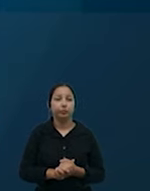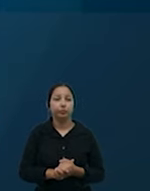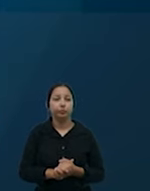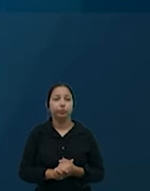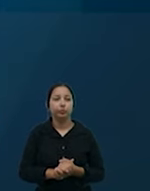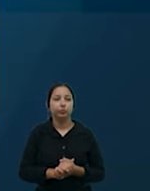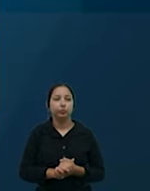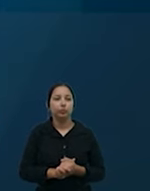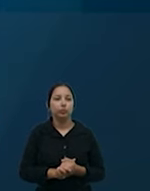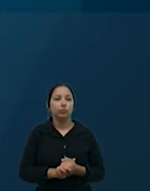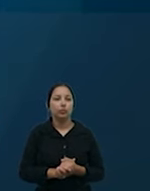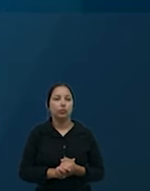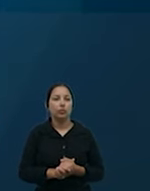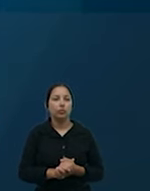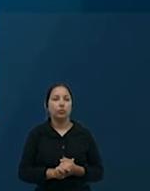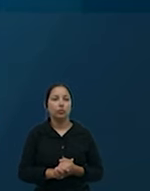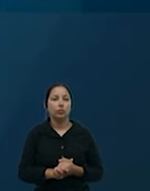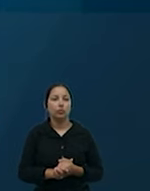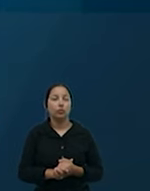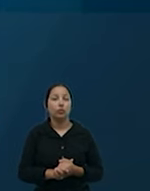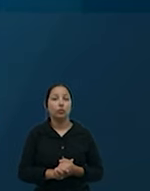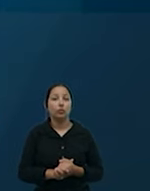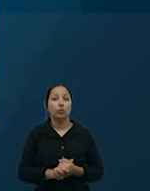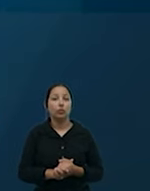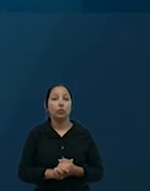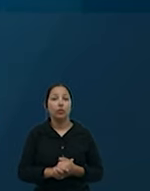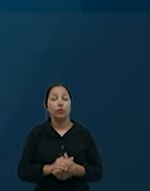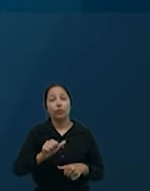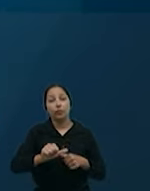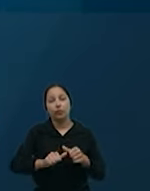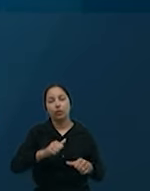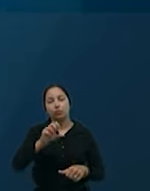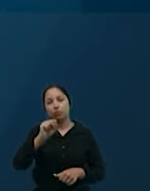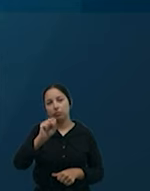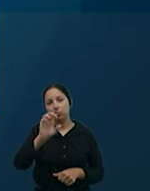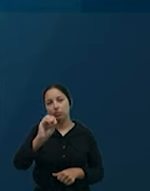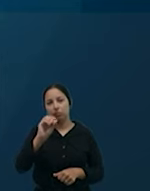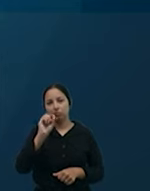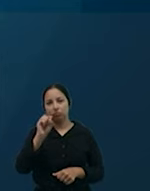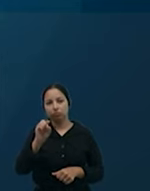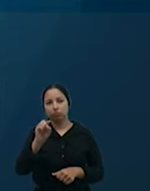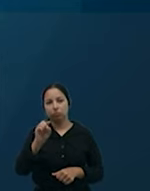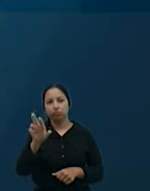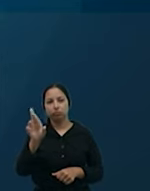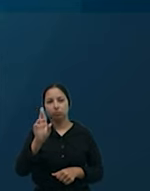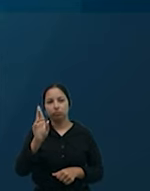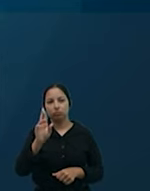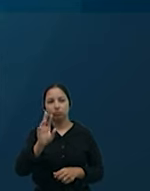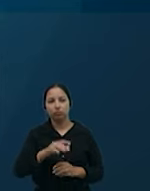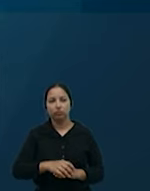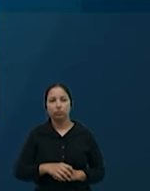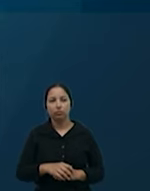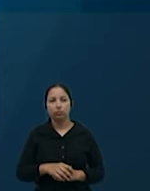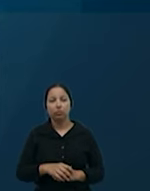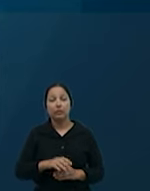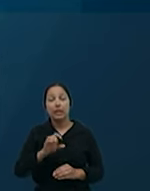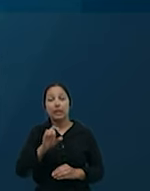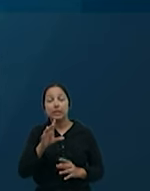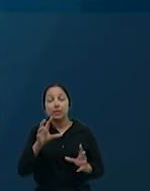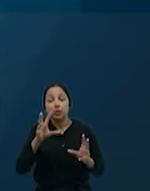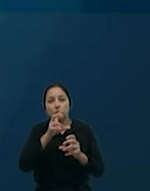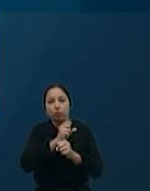torna R$ 80 mil. A contar da data do